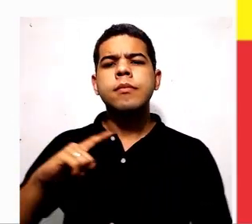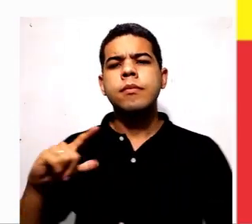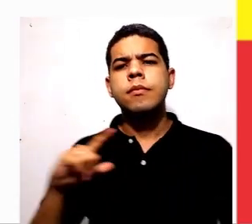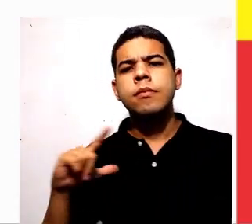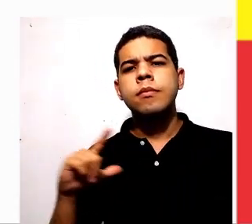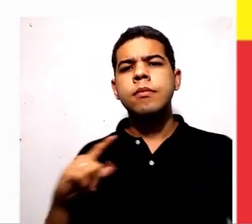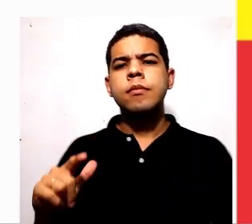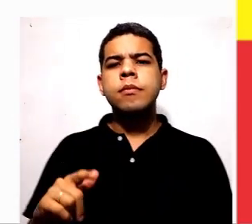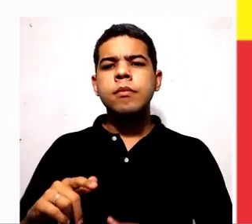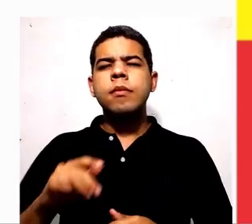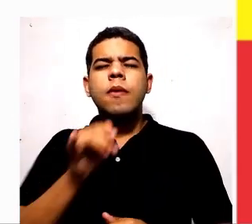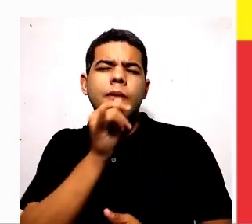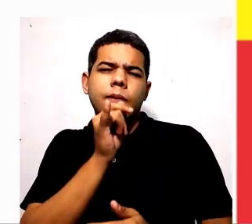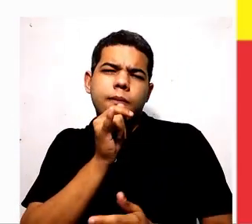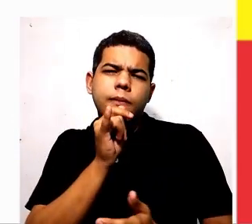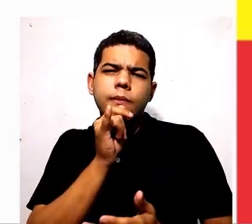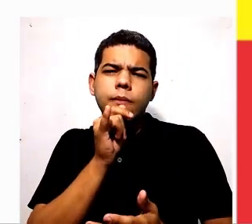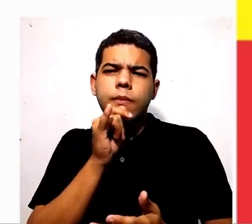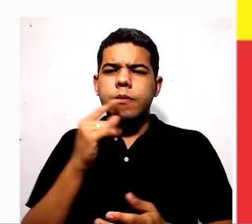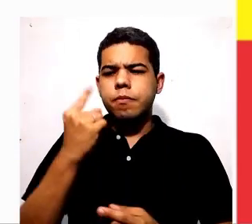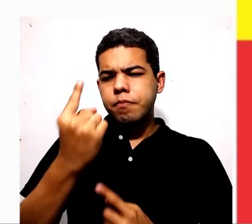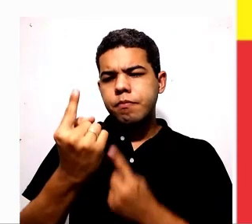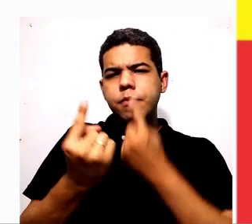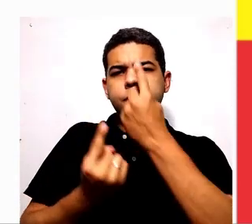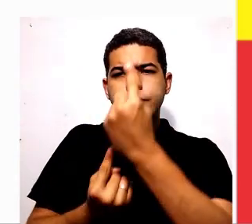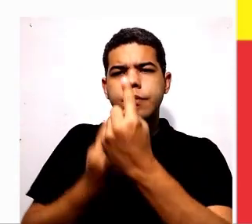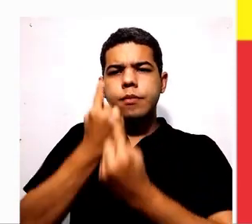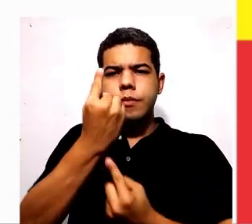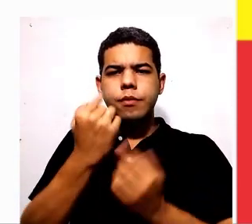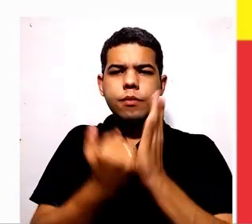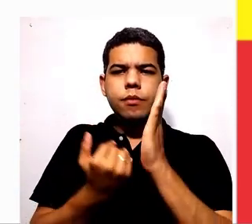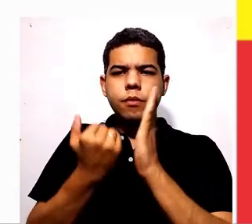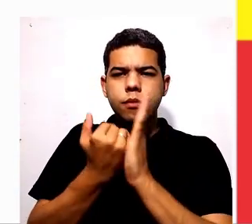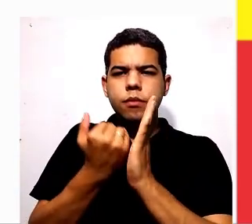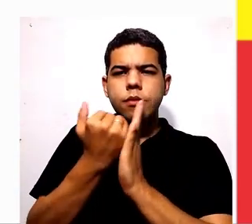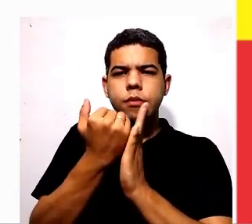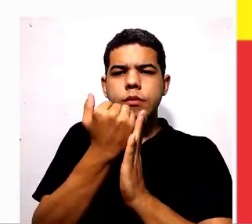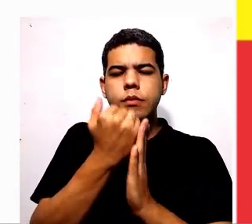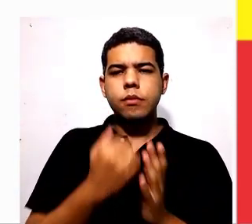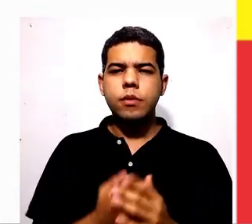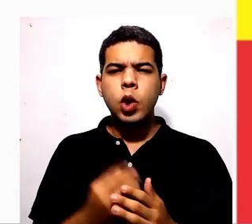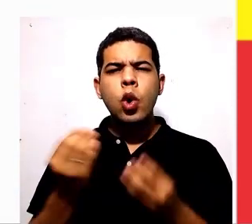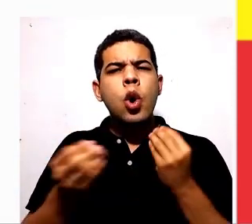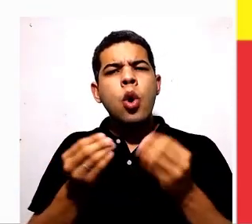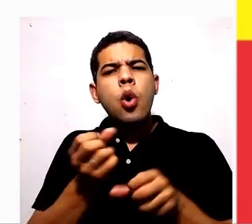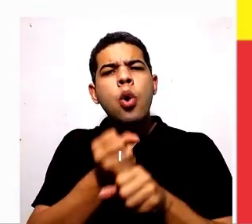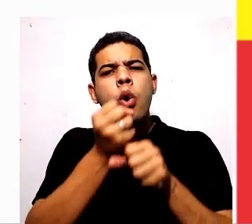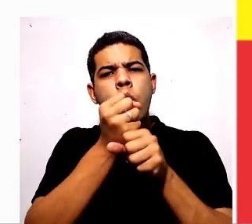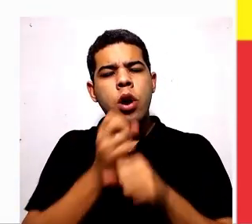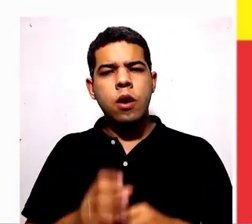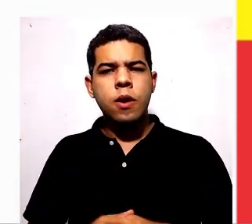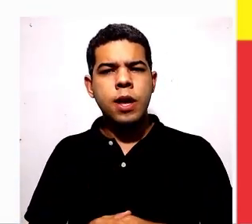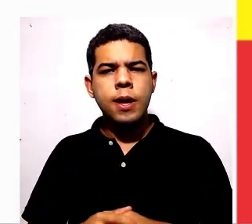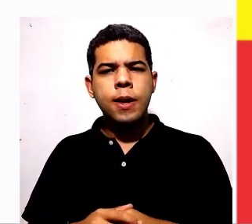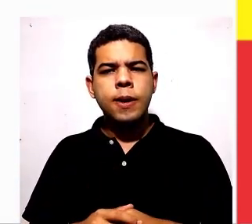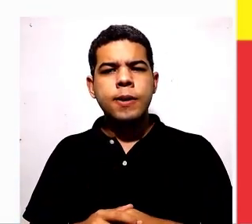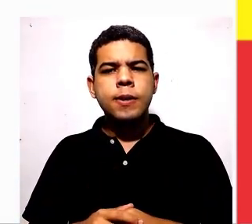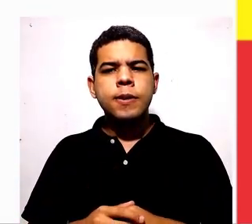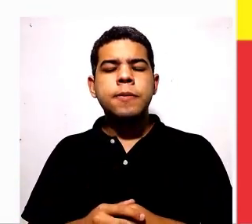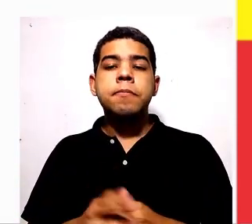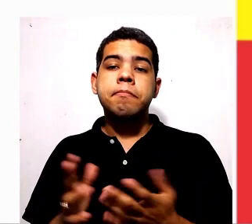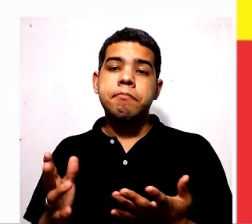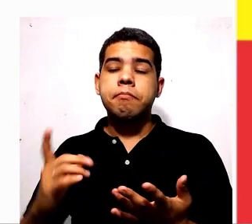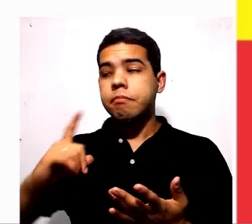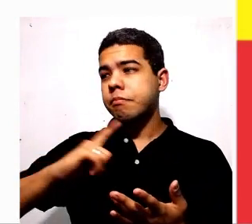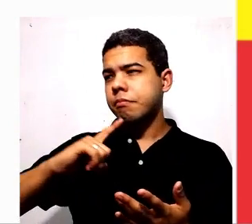que nesse exemplo vai aumentando de 1 em 1. Como iremos construir esse fluxograma? Veja aí que tem, e